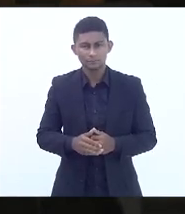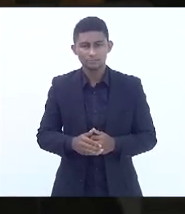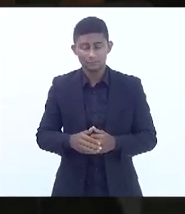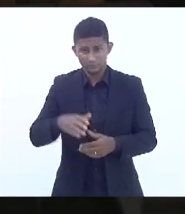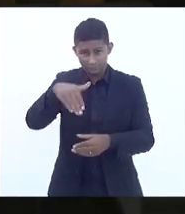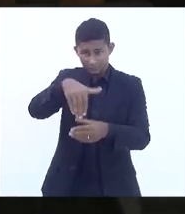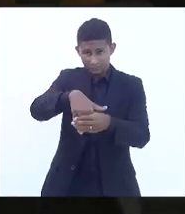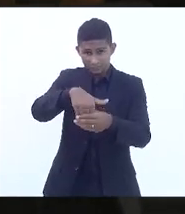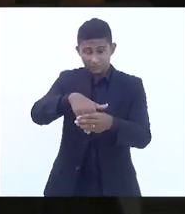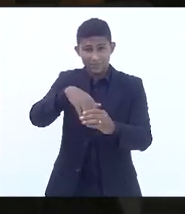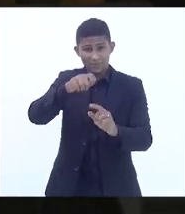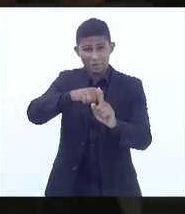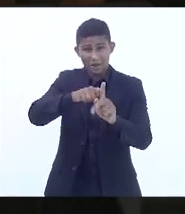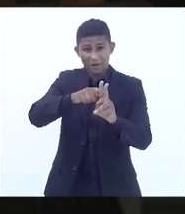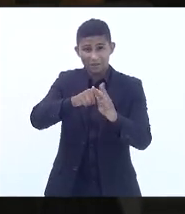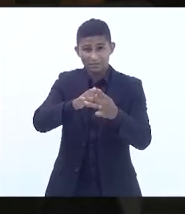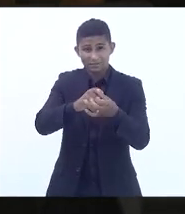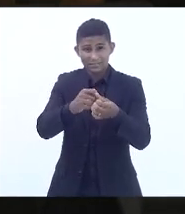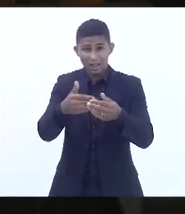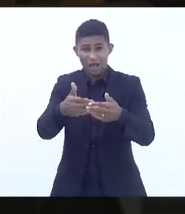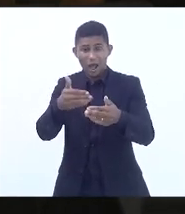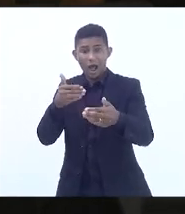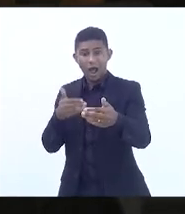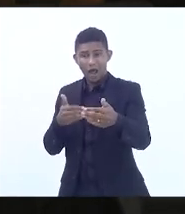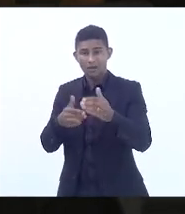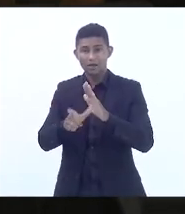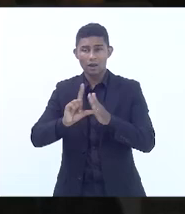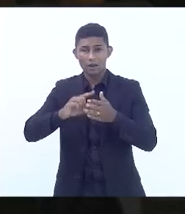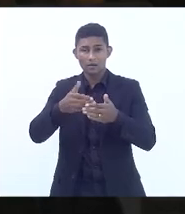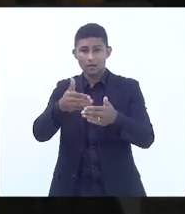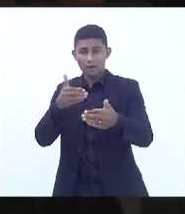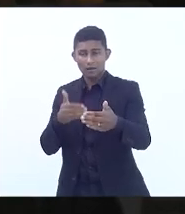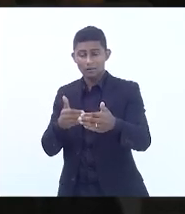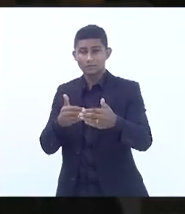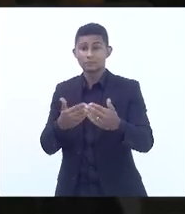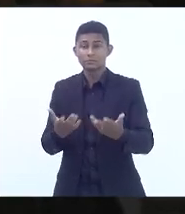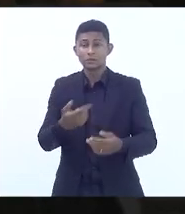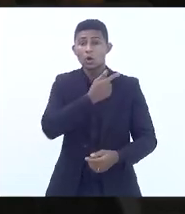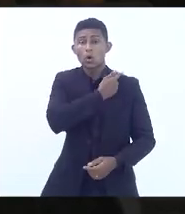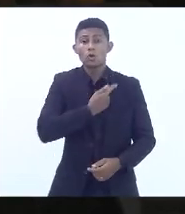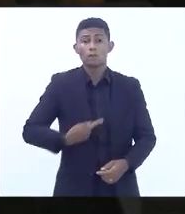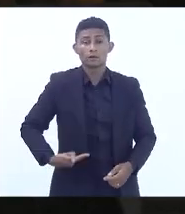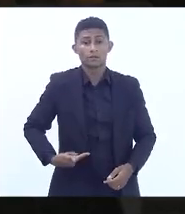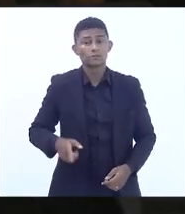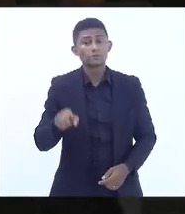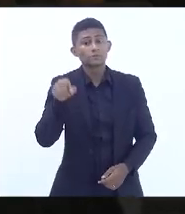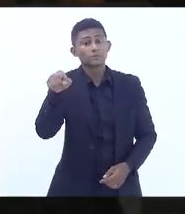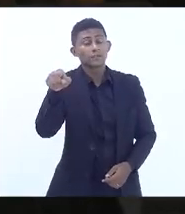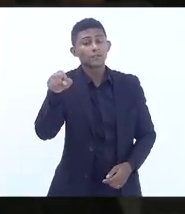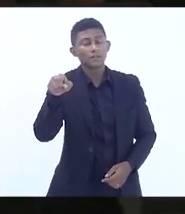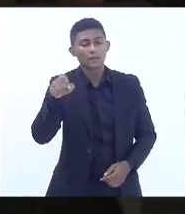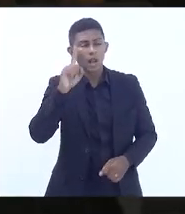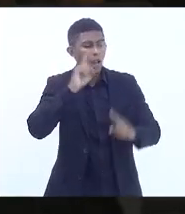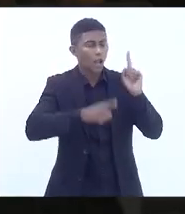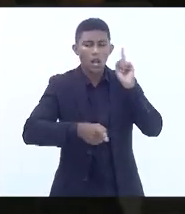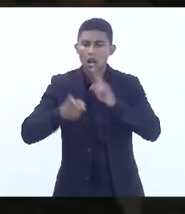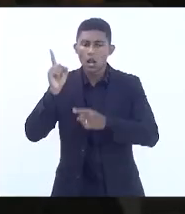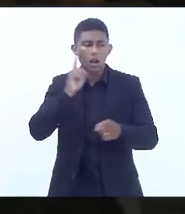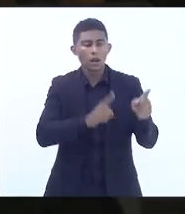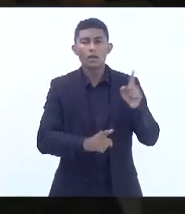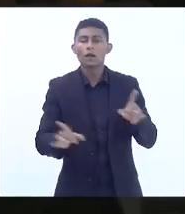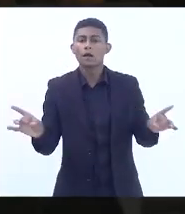até seis meses antes, do término do mandato. E o término do mandato do governador é 31 de dezembro. Seis meses